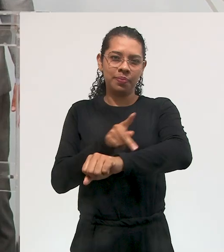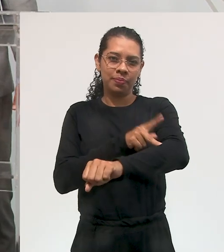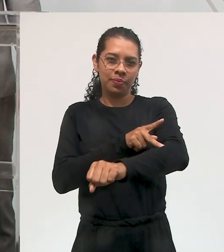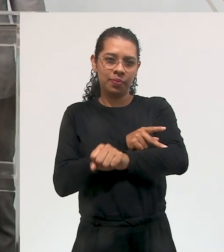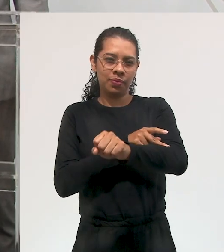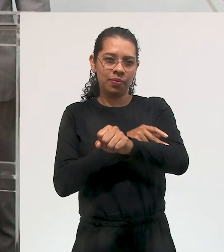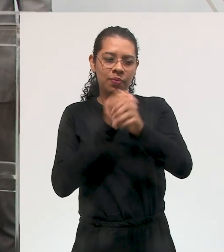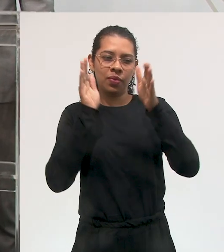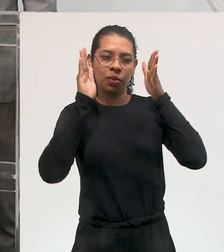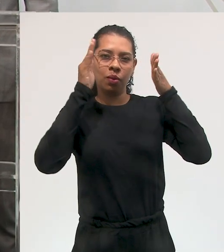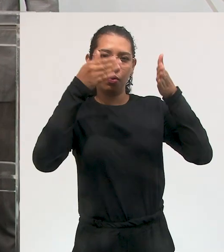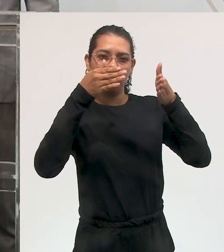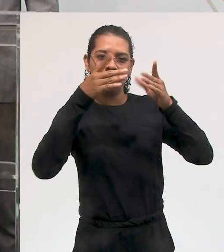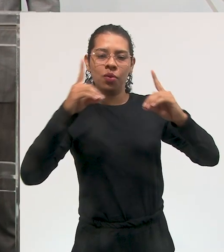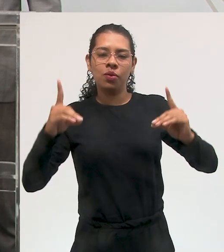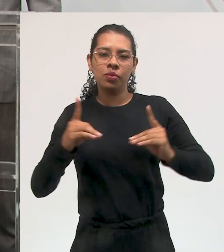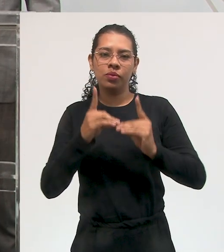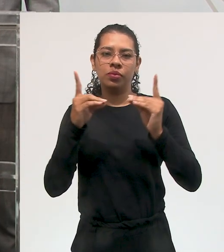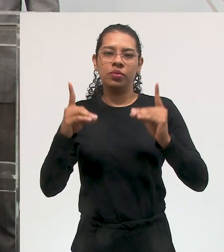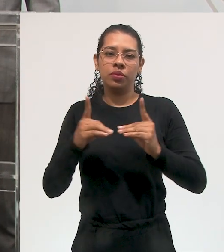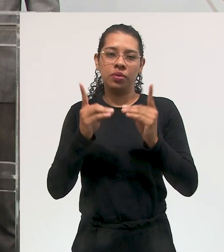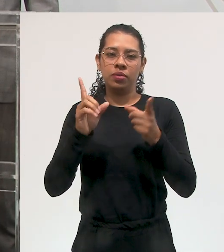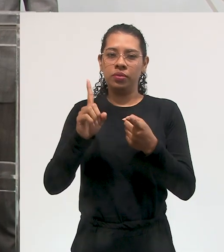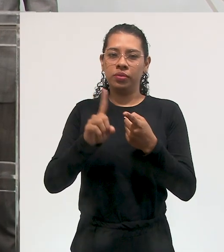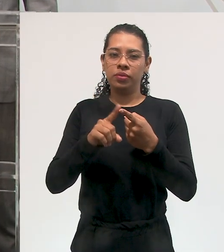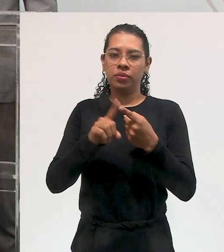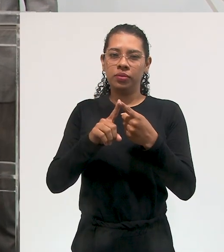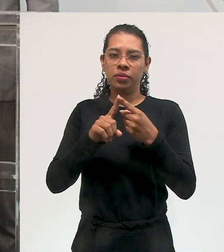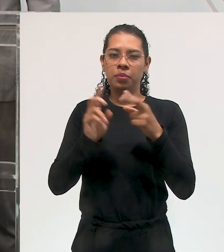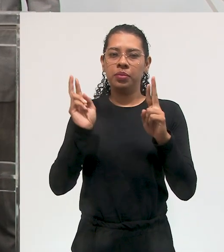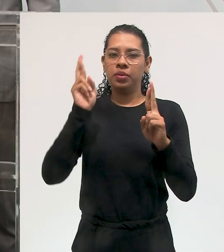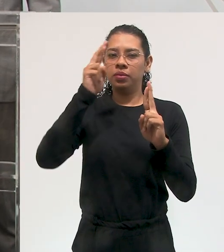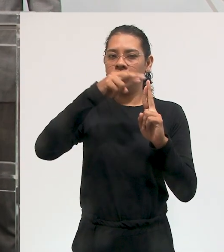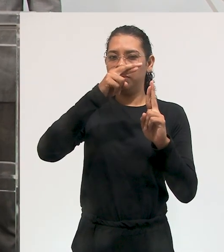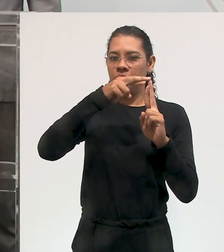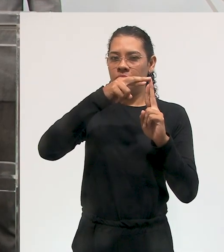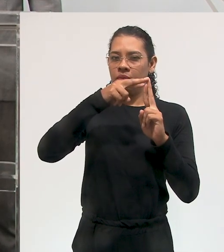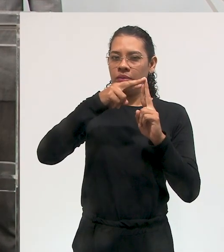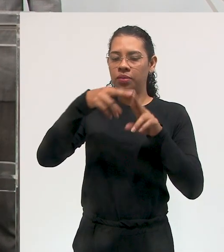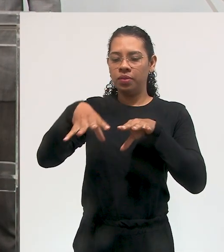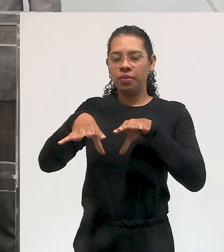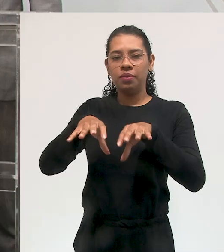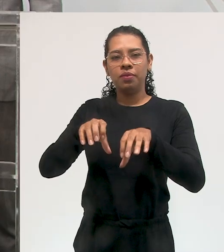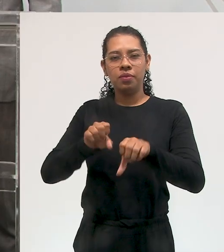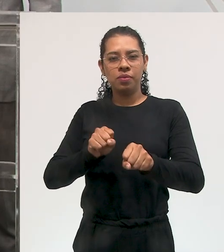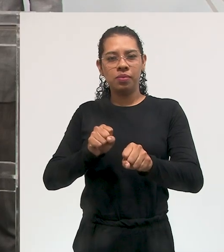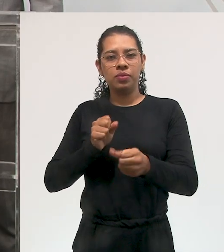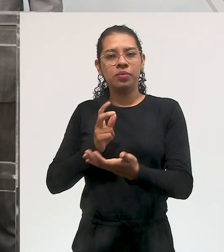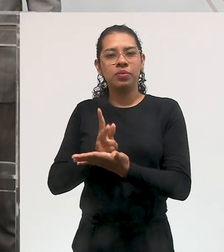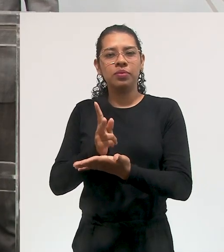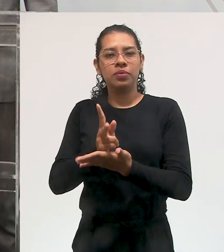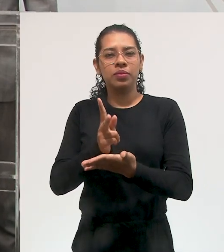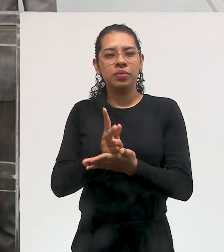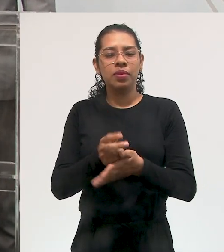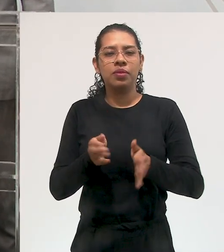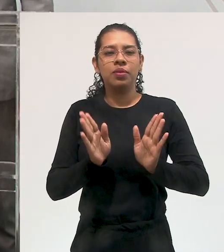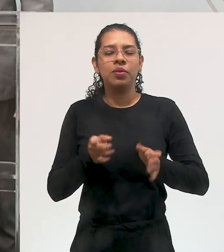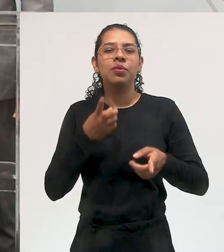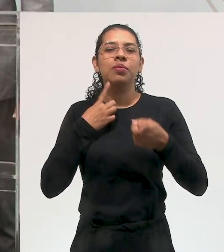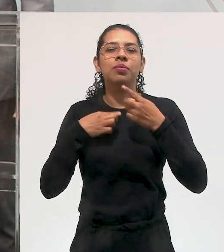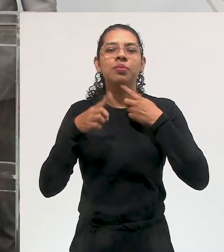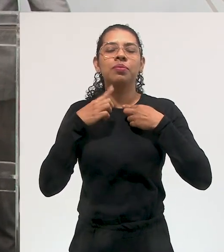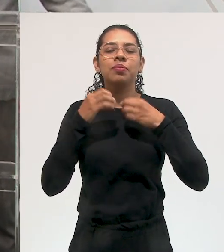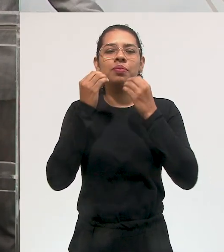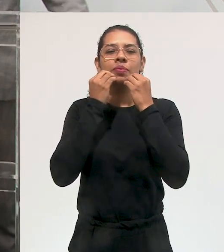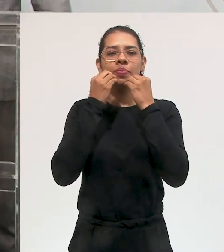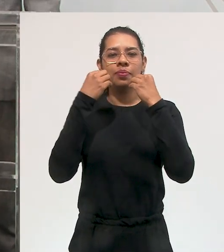focou principalmente aí, né, em alguns autores, na didática, né, na formação continuada.